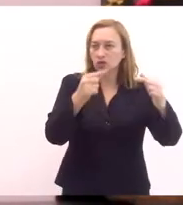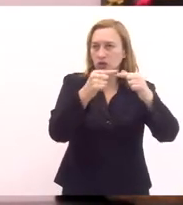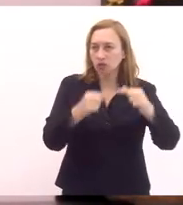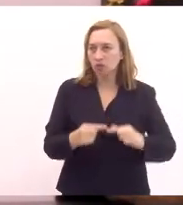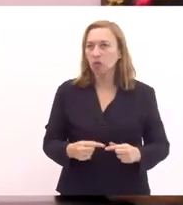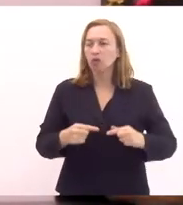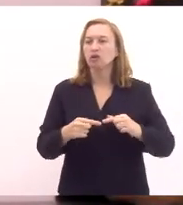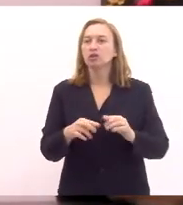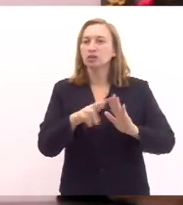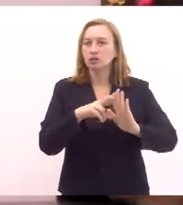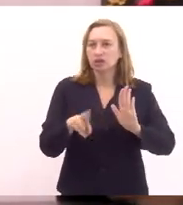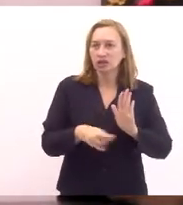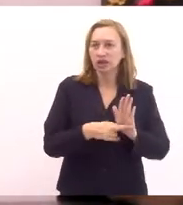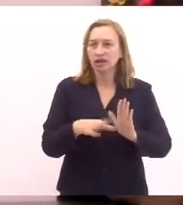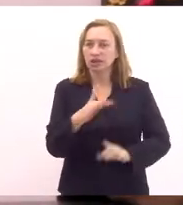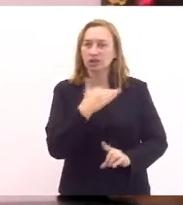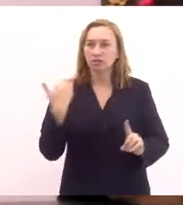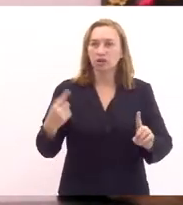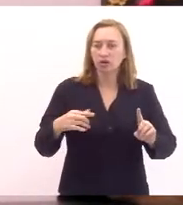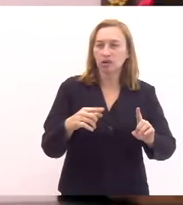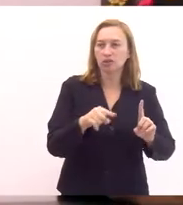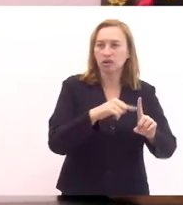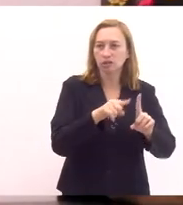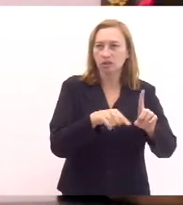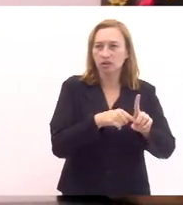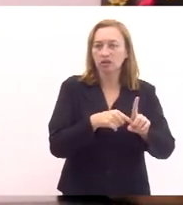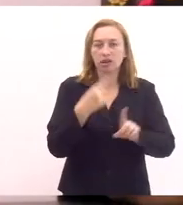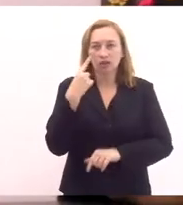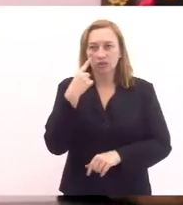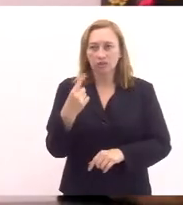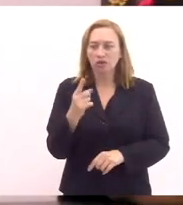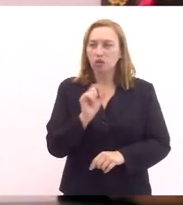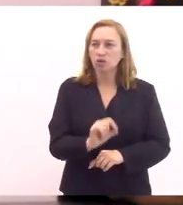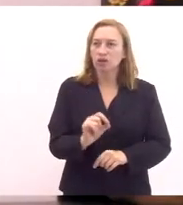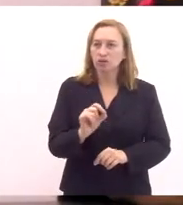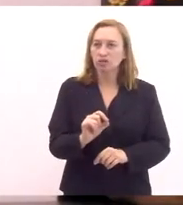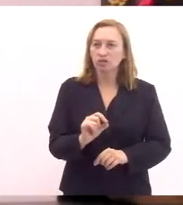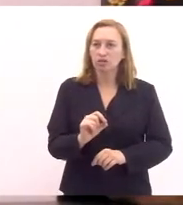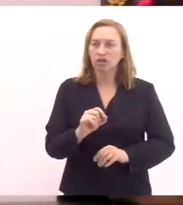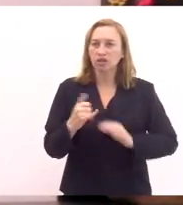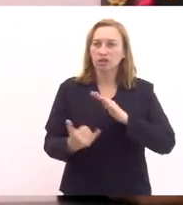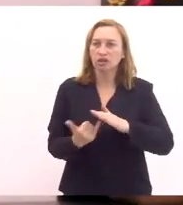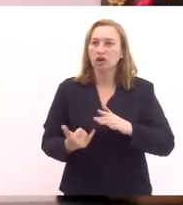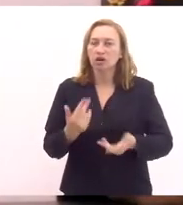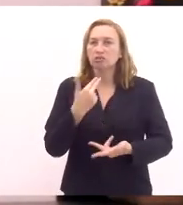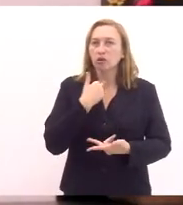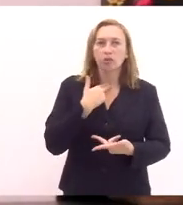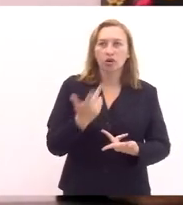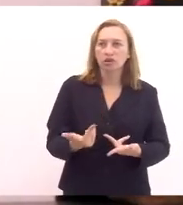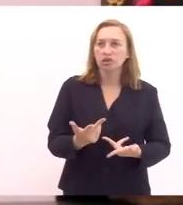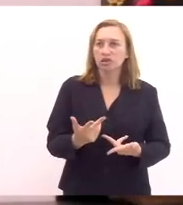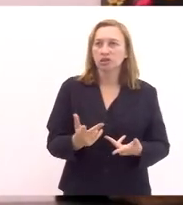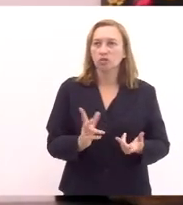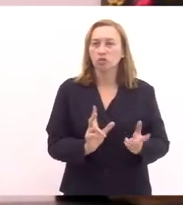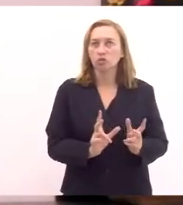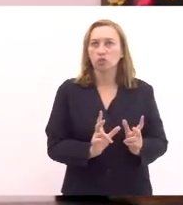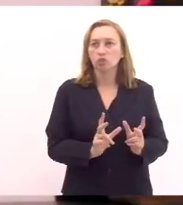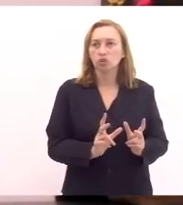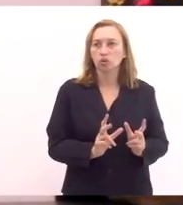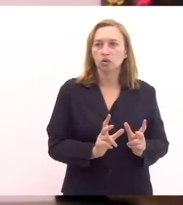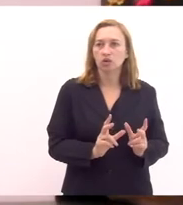acordo com o manual dos comitês de mortalidade materna que prevê uma composição interinstitucional então não pode ser uma